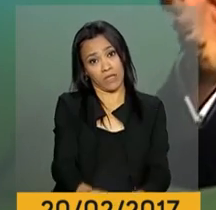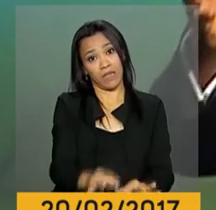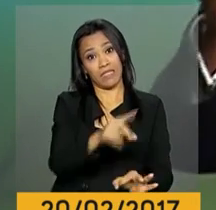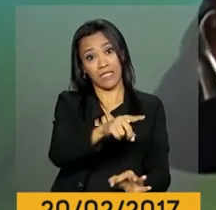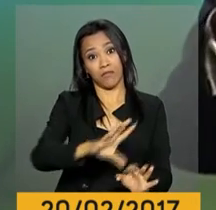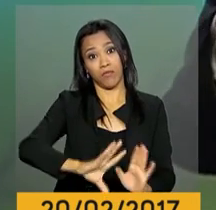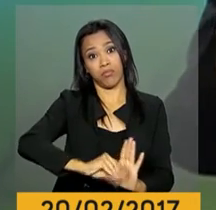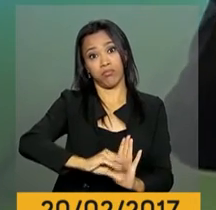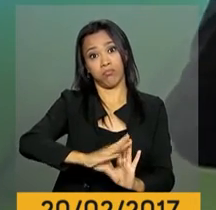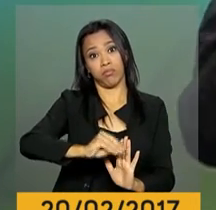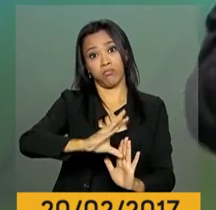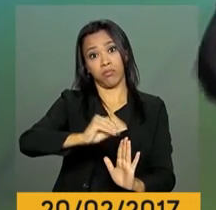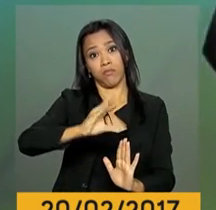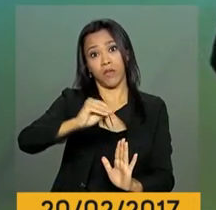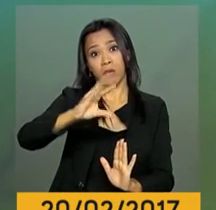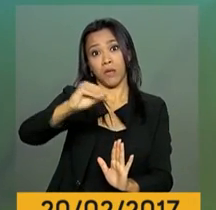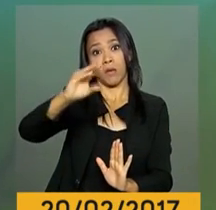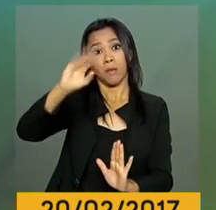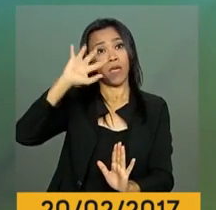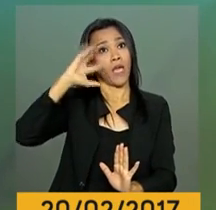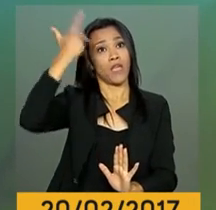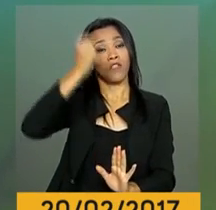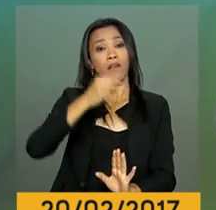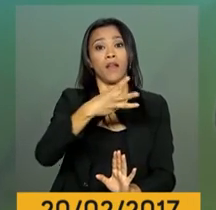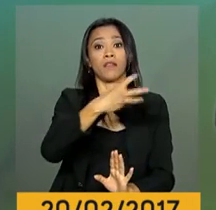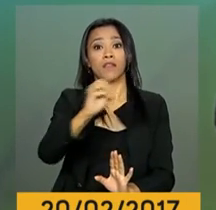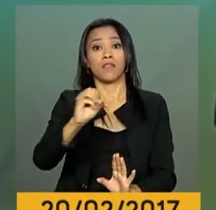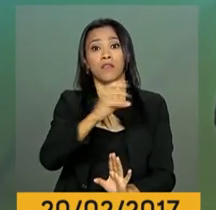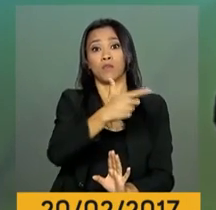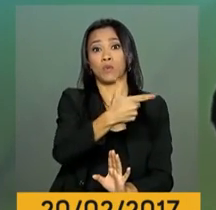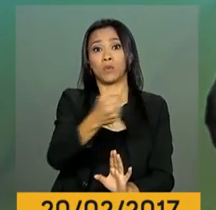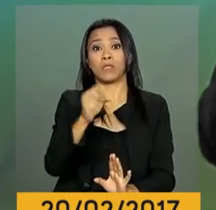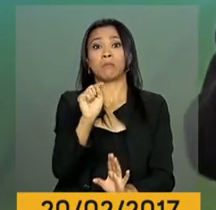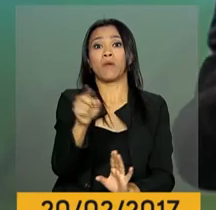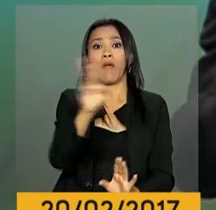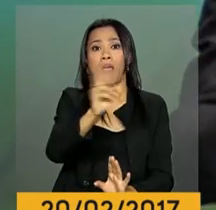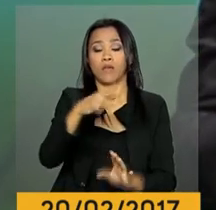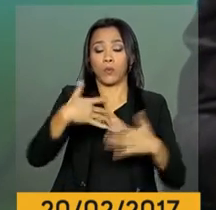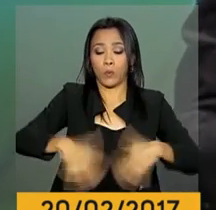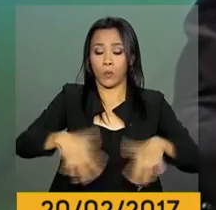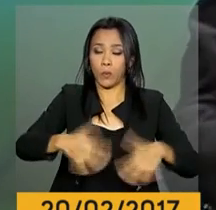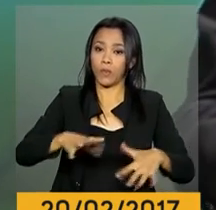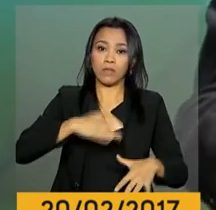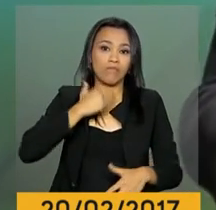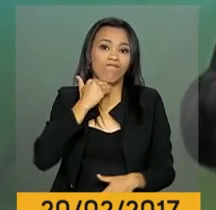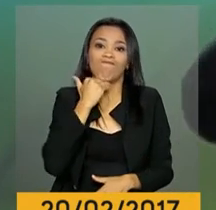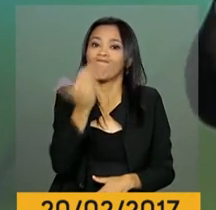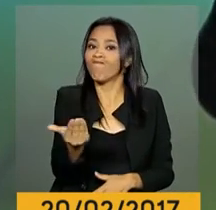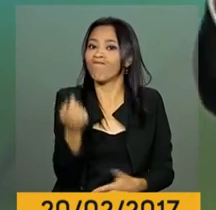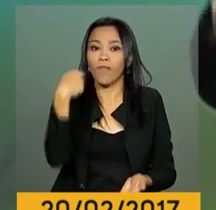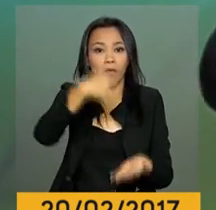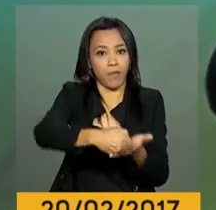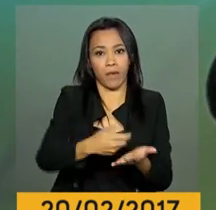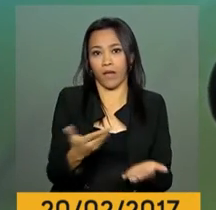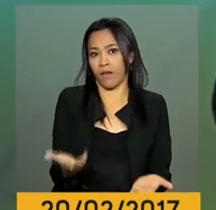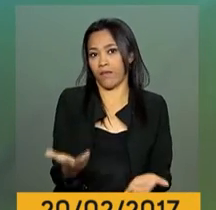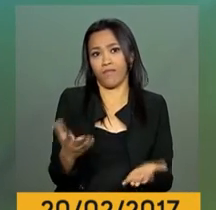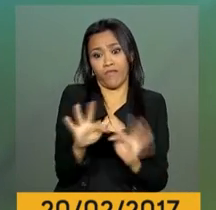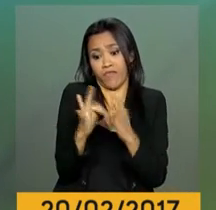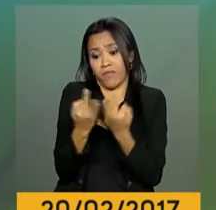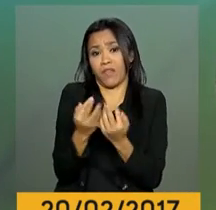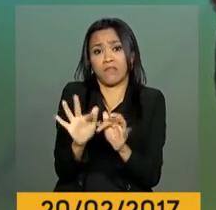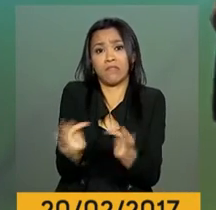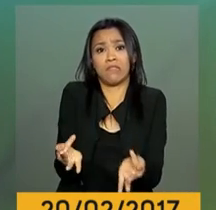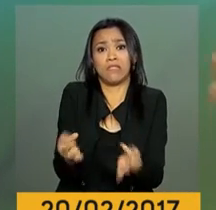de uma tal maneira, quando ele pretendia pagar 200, 300 mil reais, né? E daí não havia como pagar. E, naturalmente,